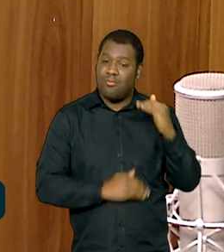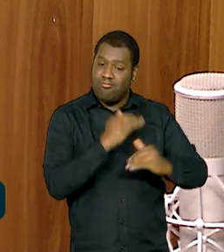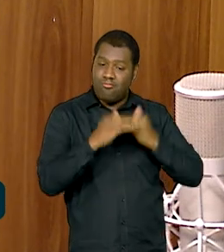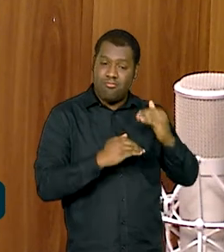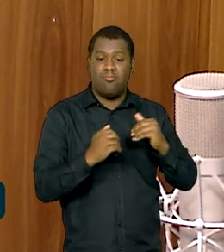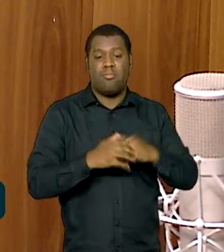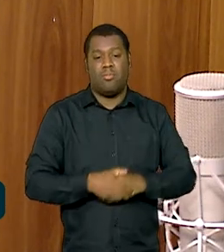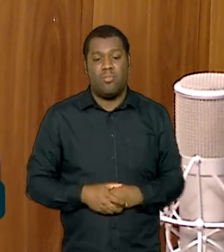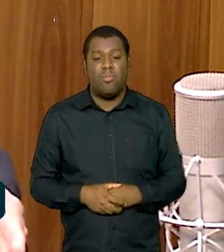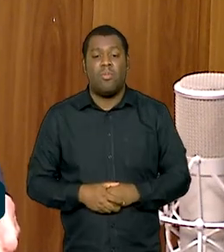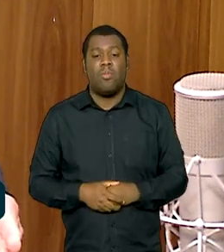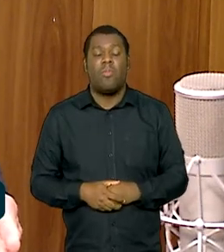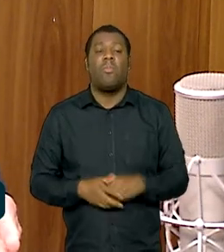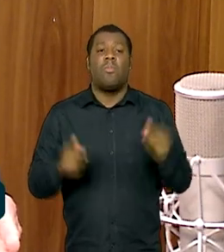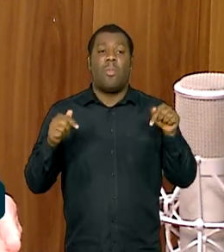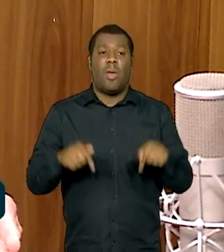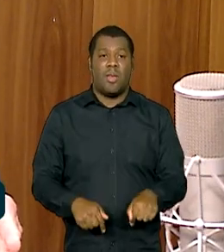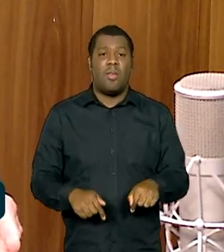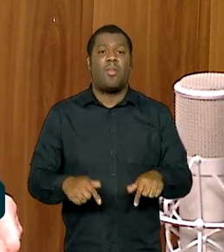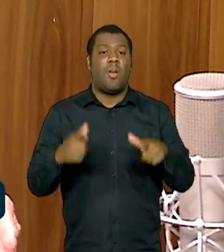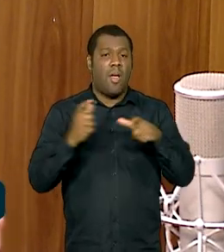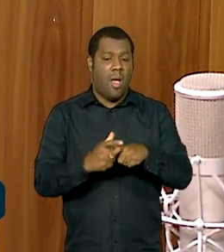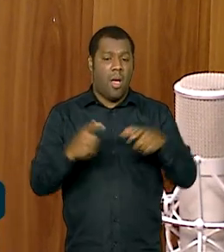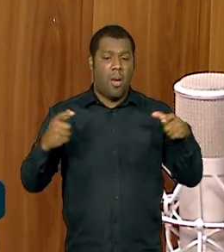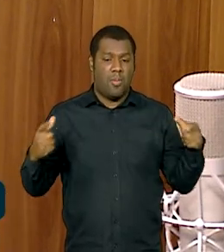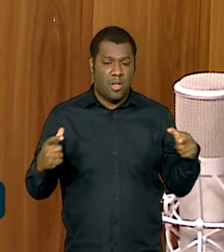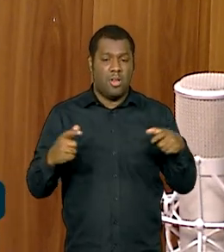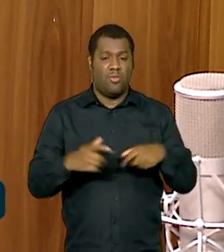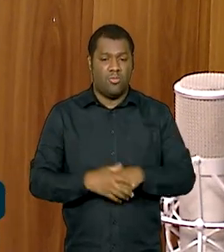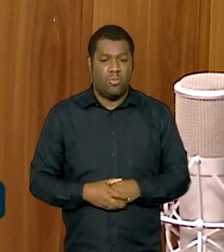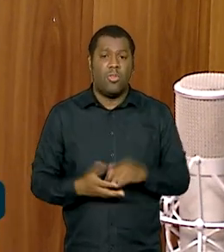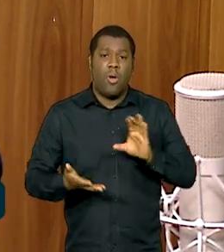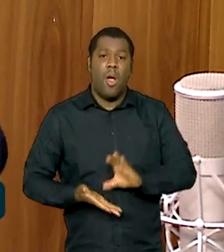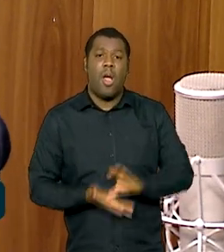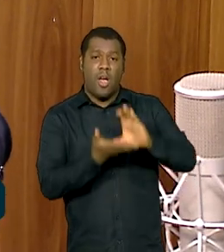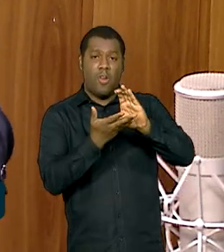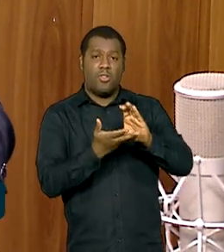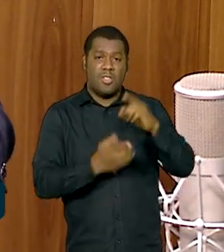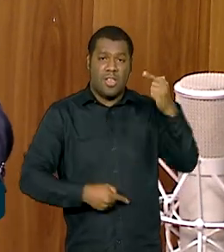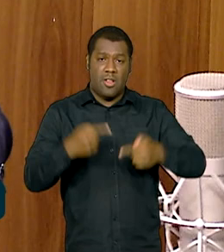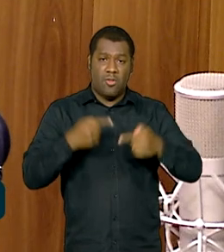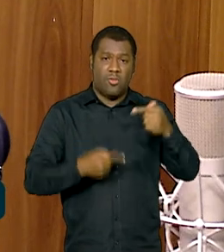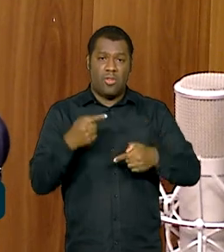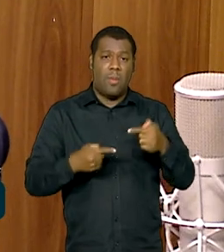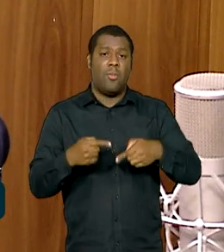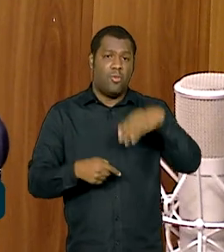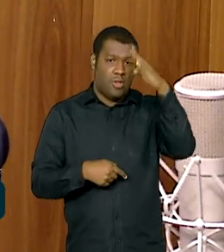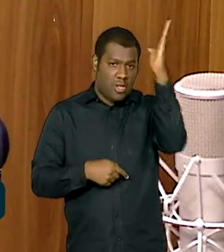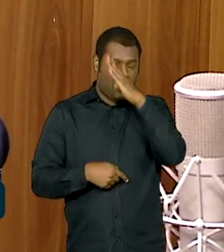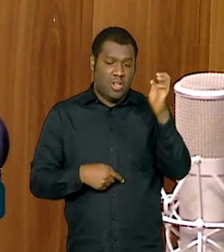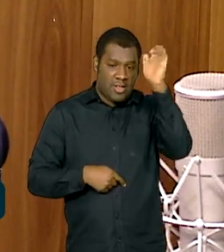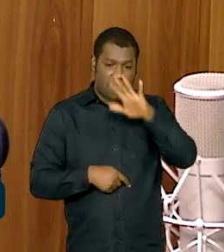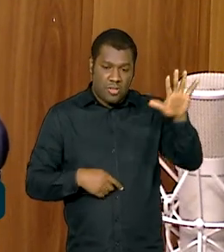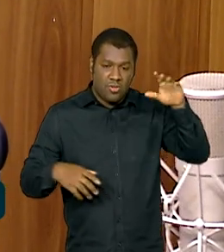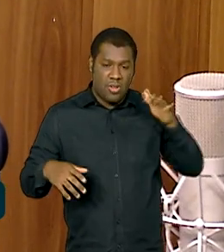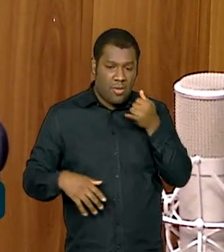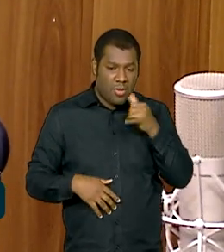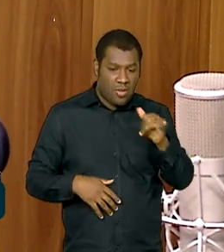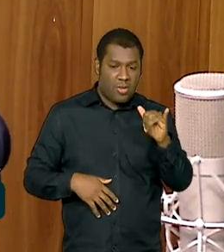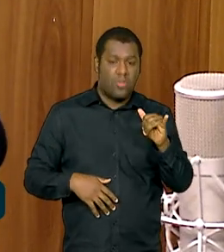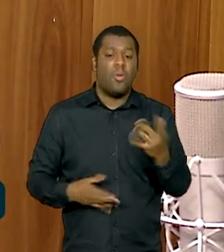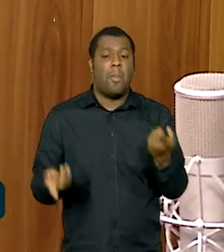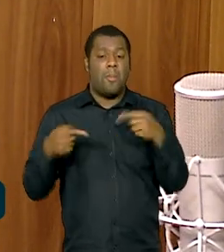eh que nós ampliamos no no Conselho Nacional de política energética juntamente com o ministro Paulo